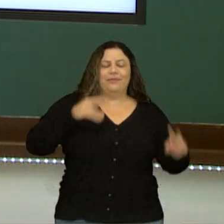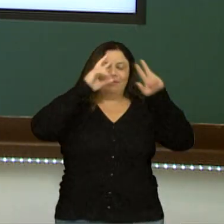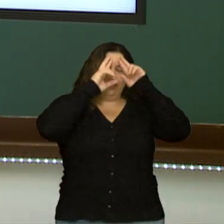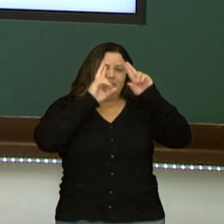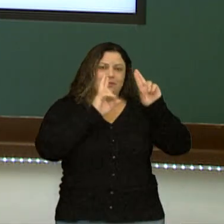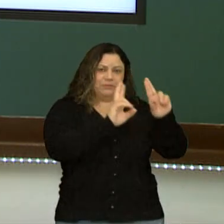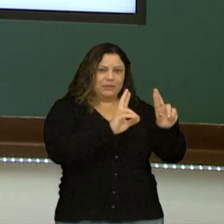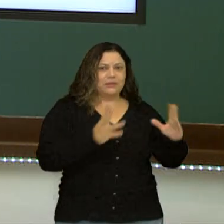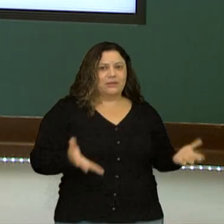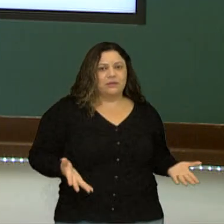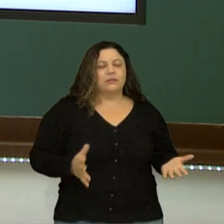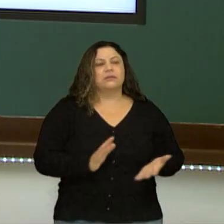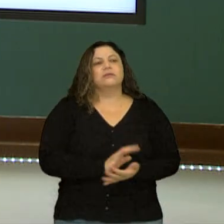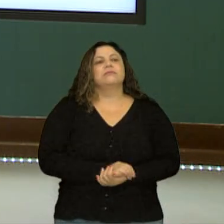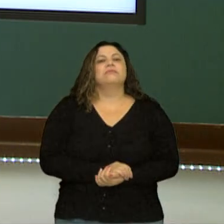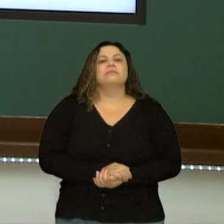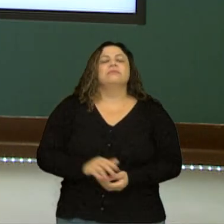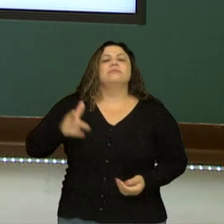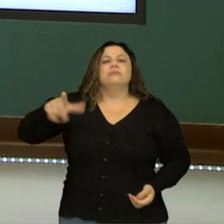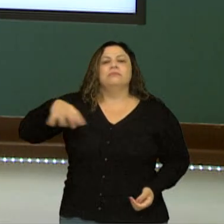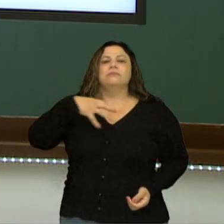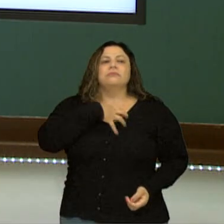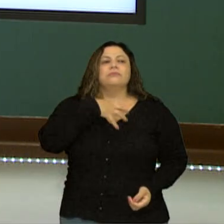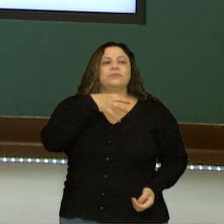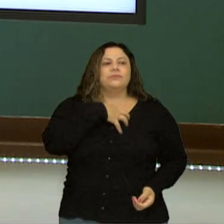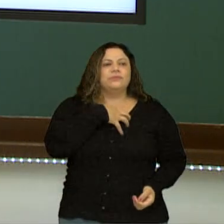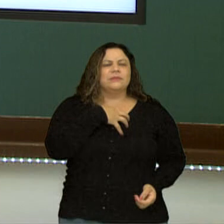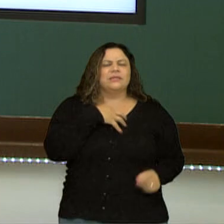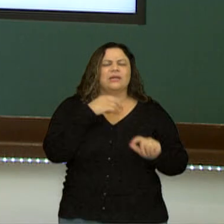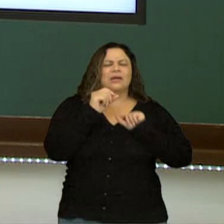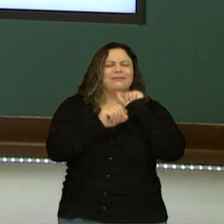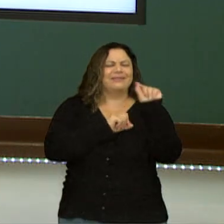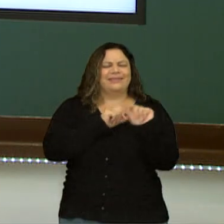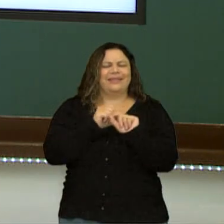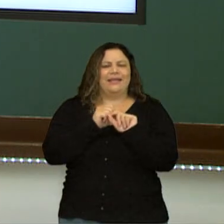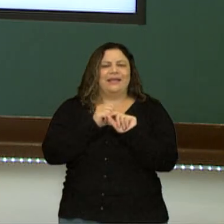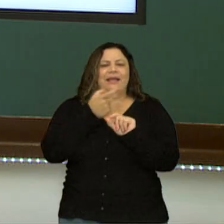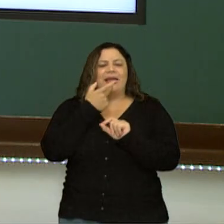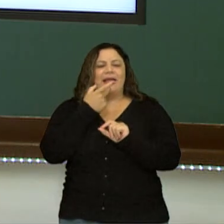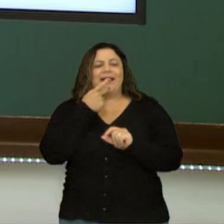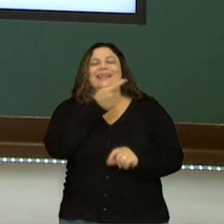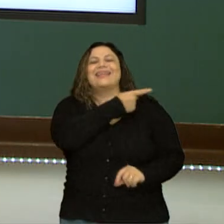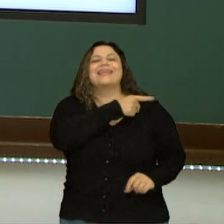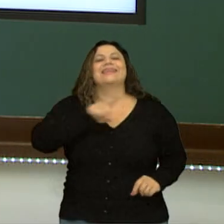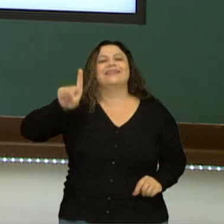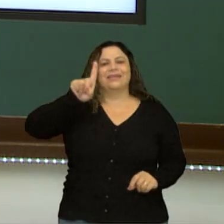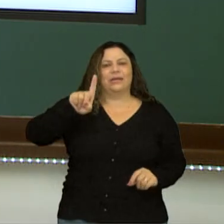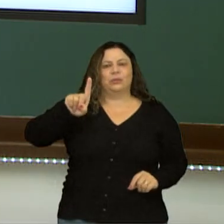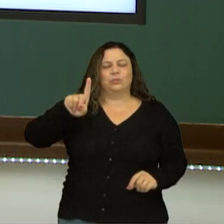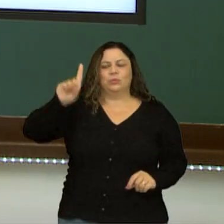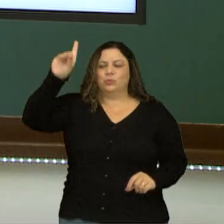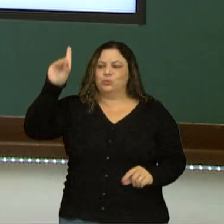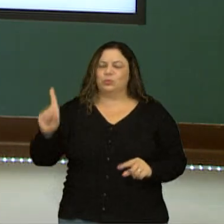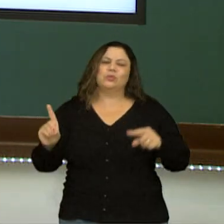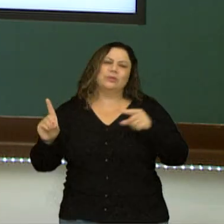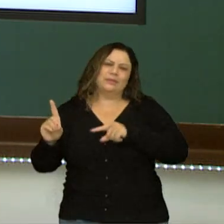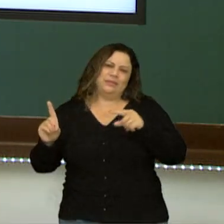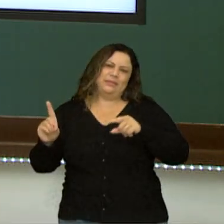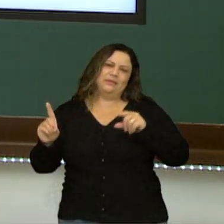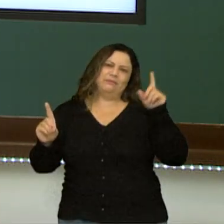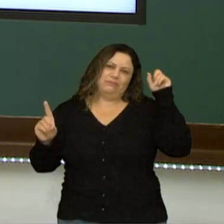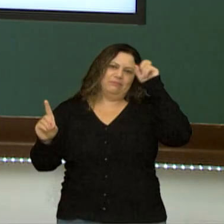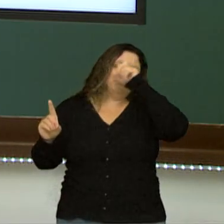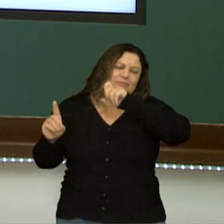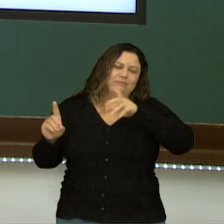exemplo. Dito de outra forma, a negação de um direito torna mais difícil desfrutar os outros. A partir do momento que